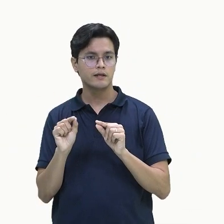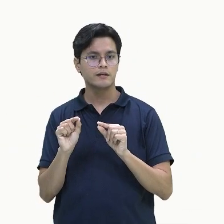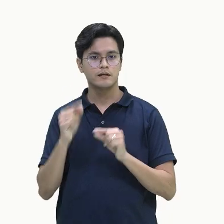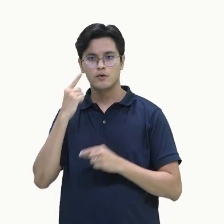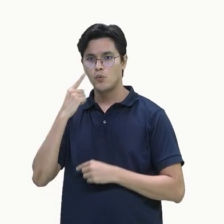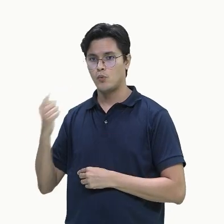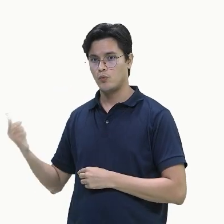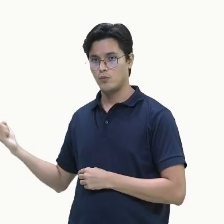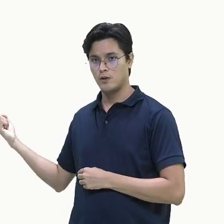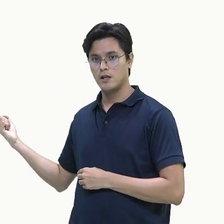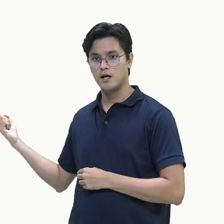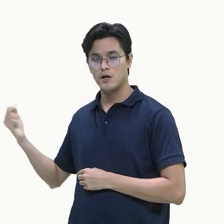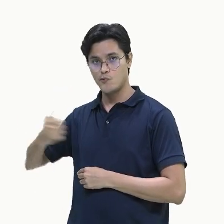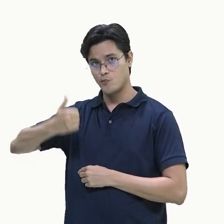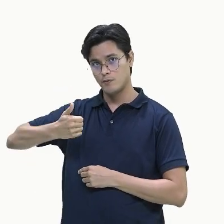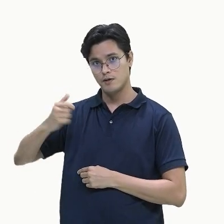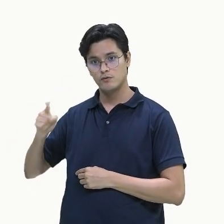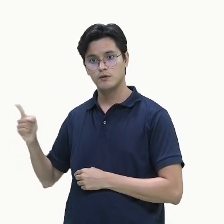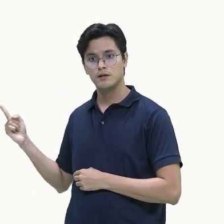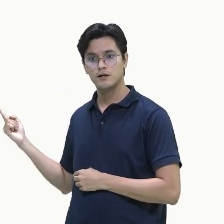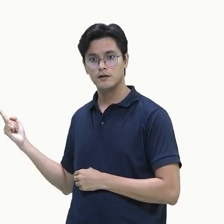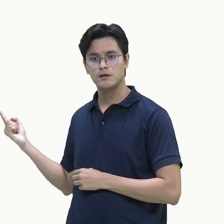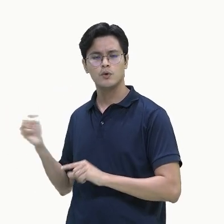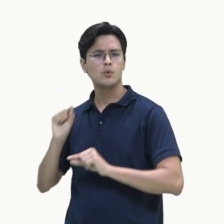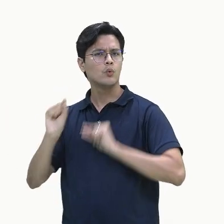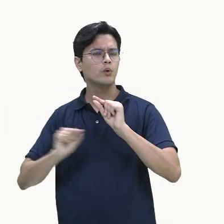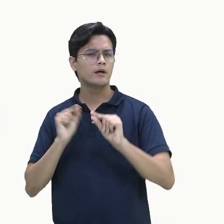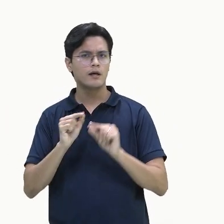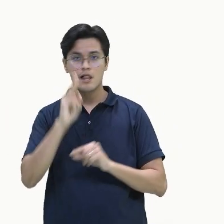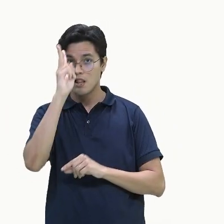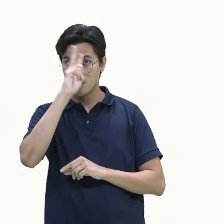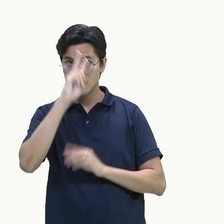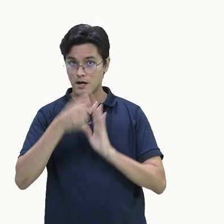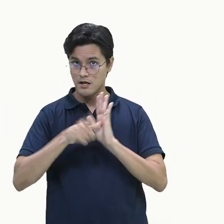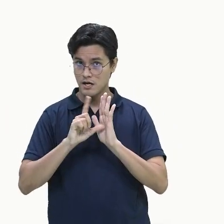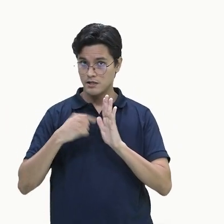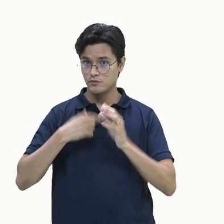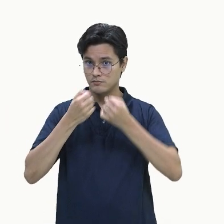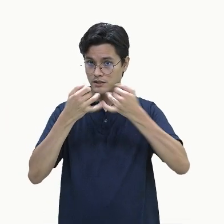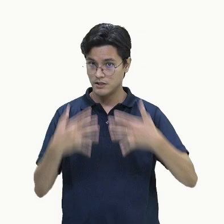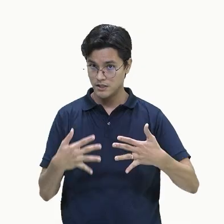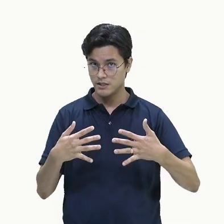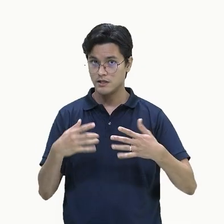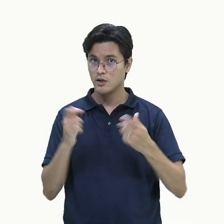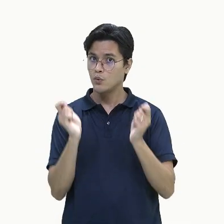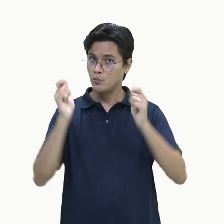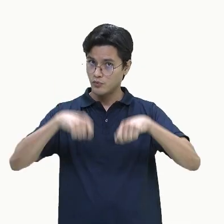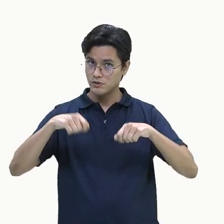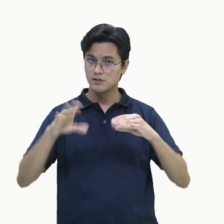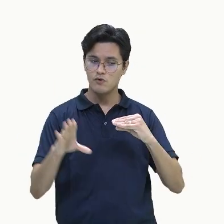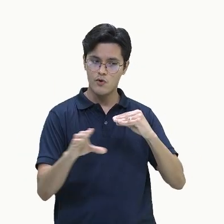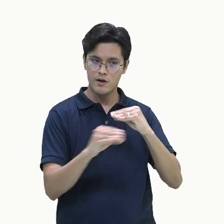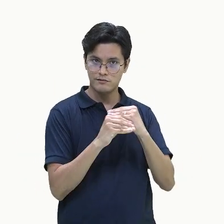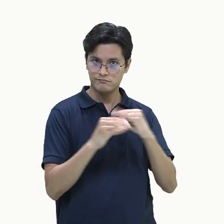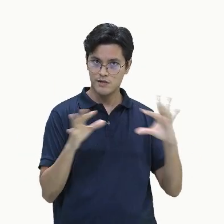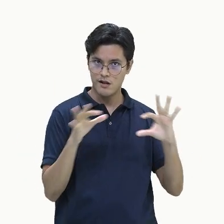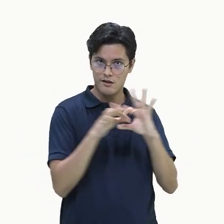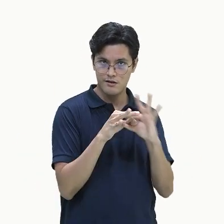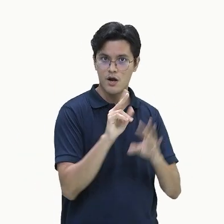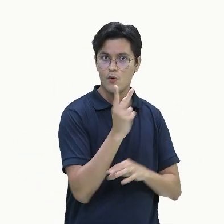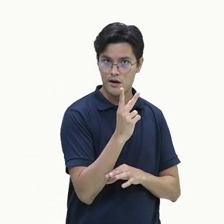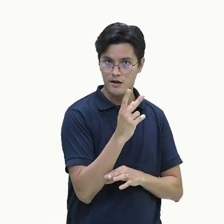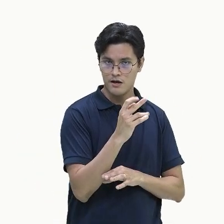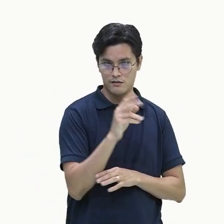ó, este lado aqui, lembra que eu falei que o H pode entrar lá? Olha aí o H. Porque isso aqui é